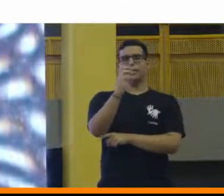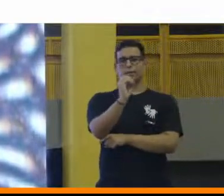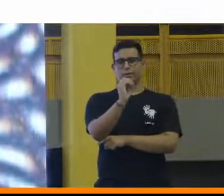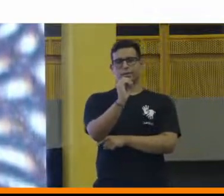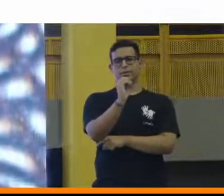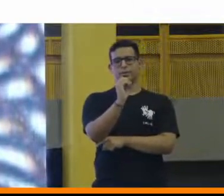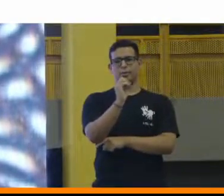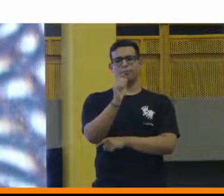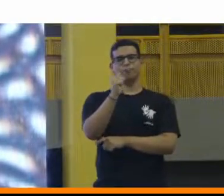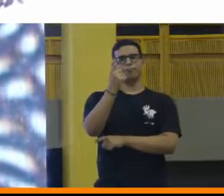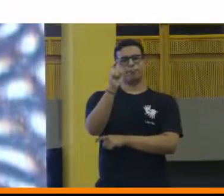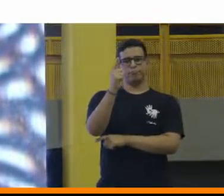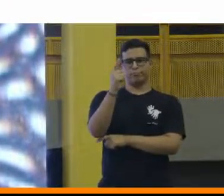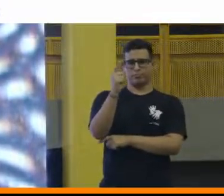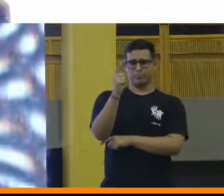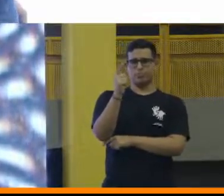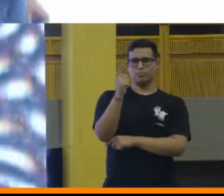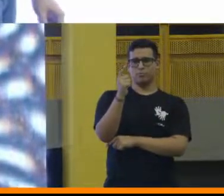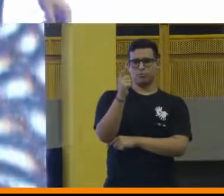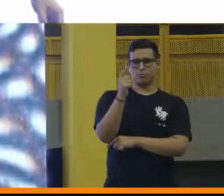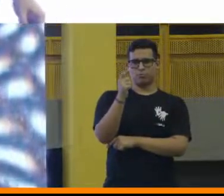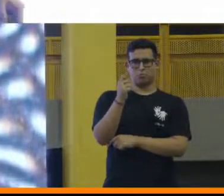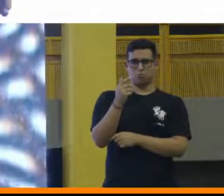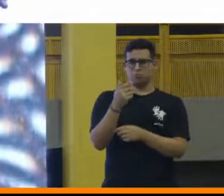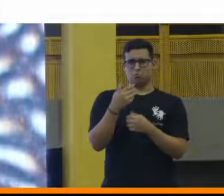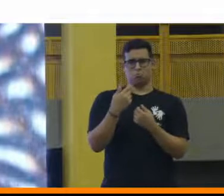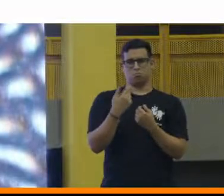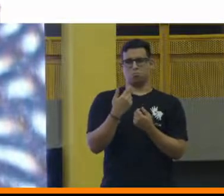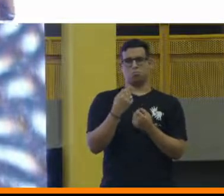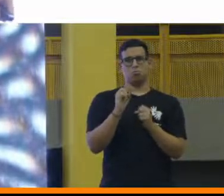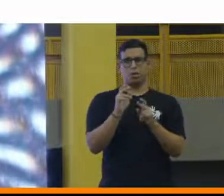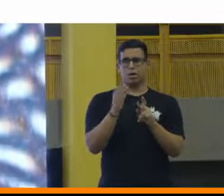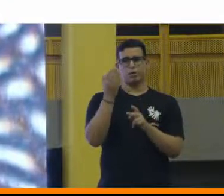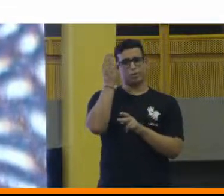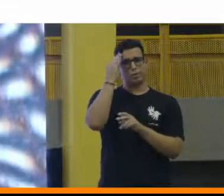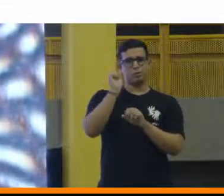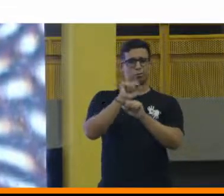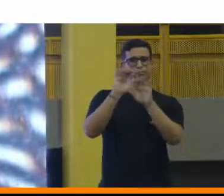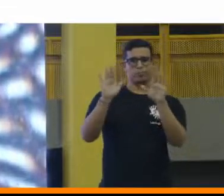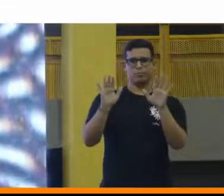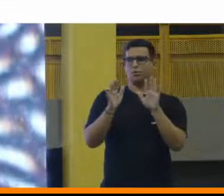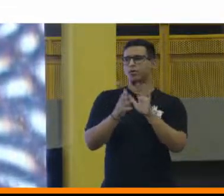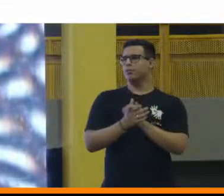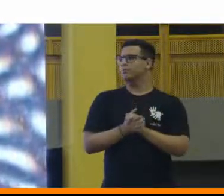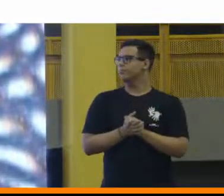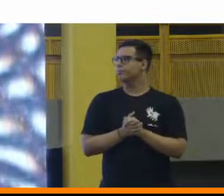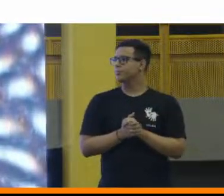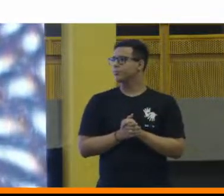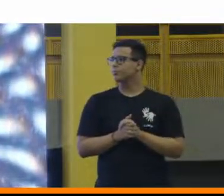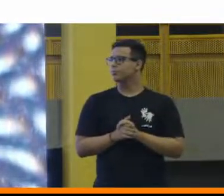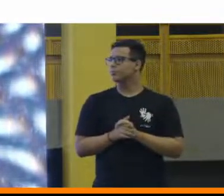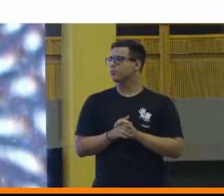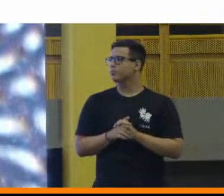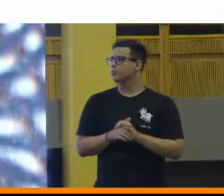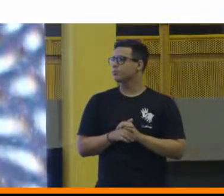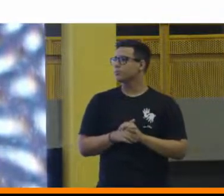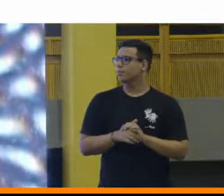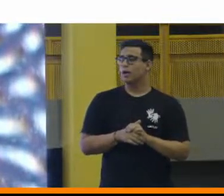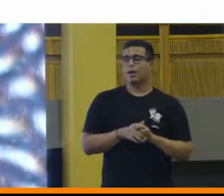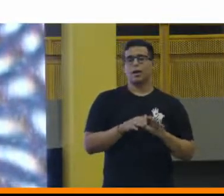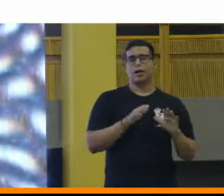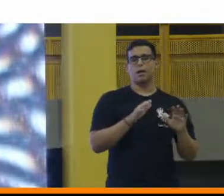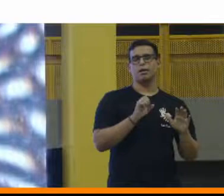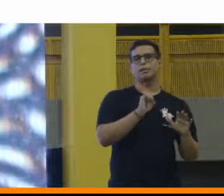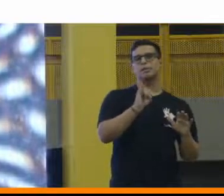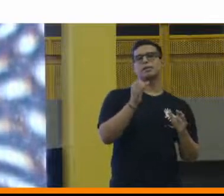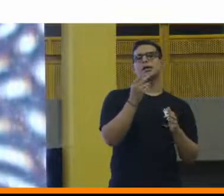não precisa saber mais nada. Se alguém disser para você que a aula vai durar